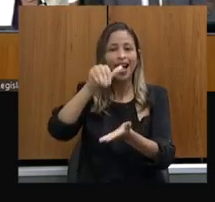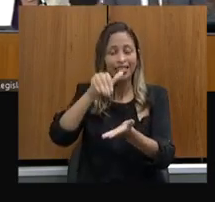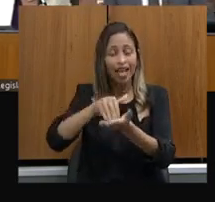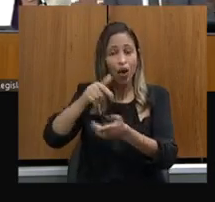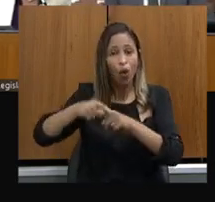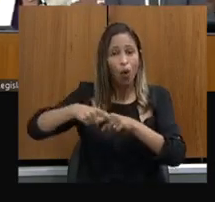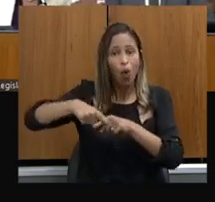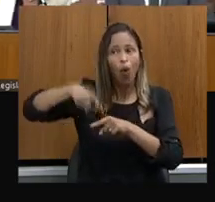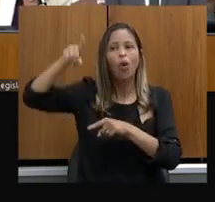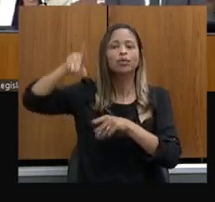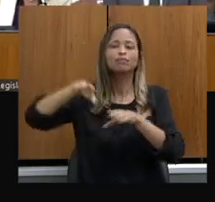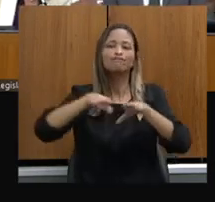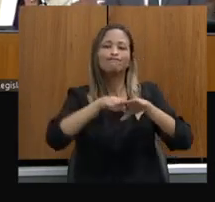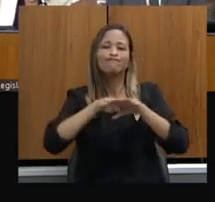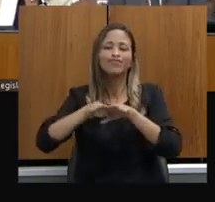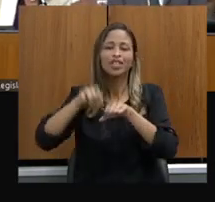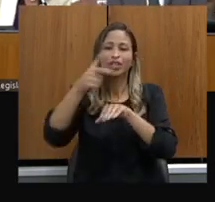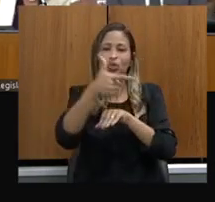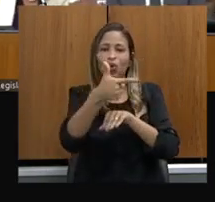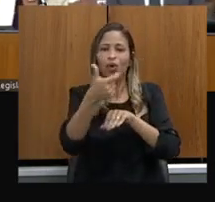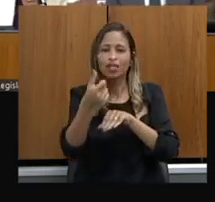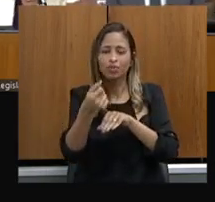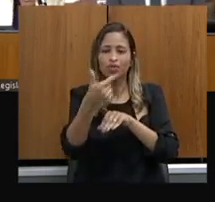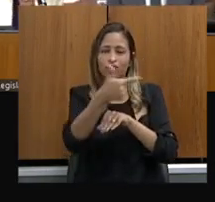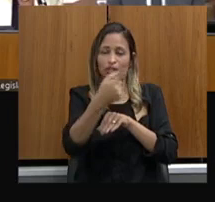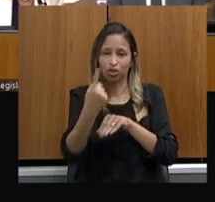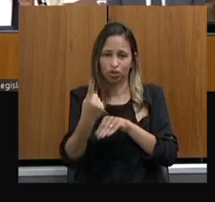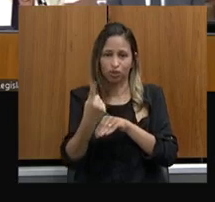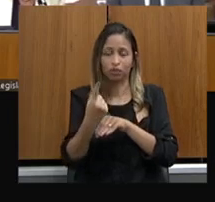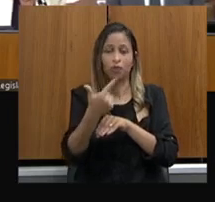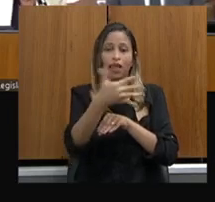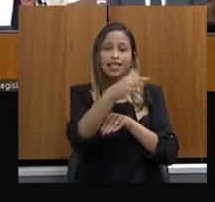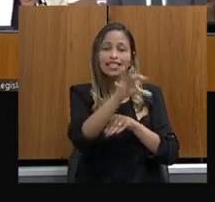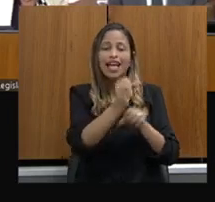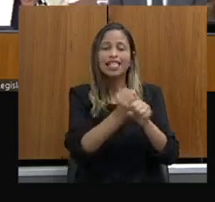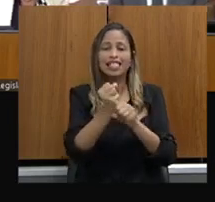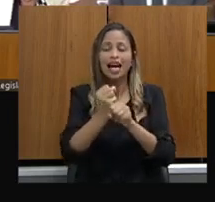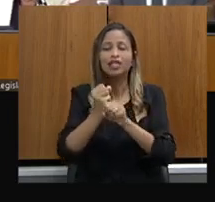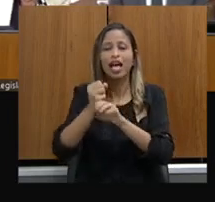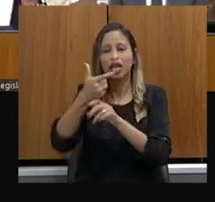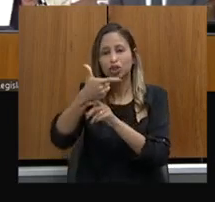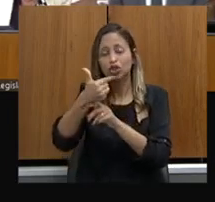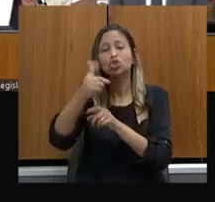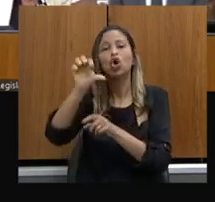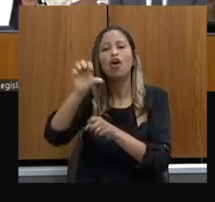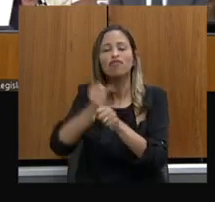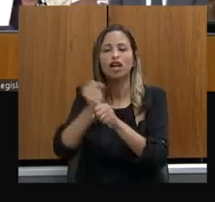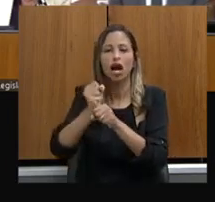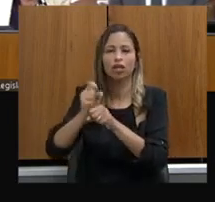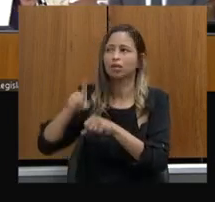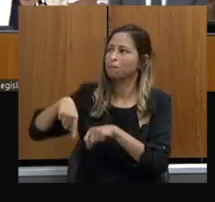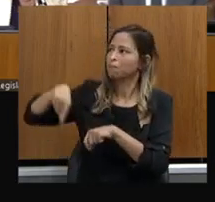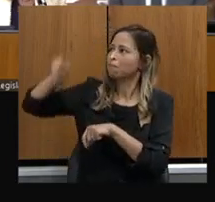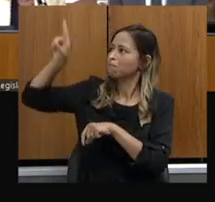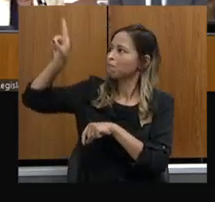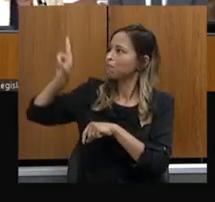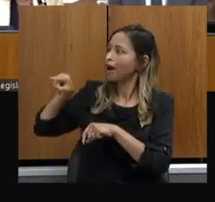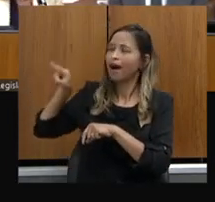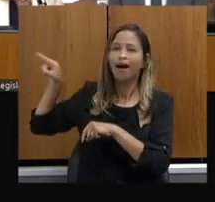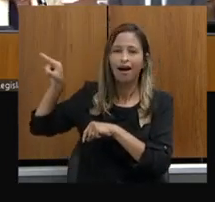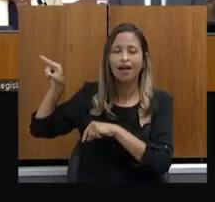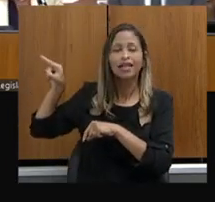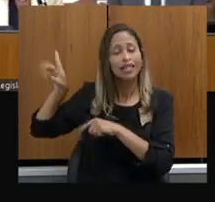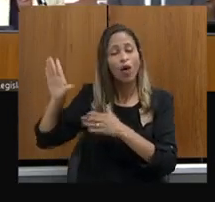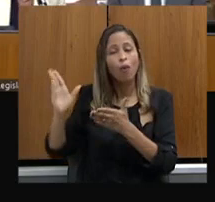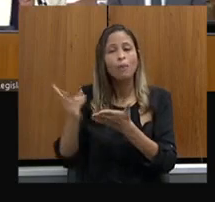novamente o equilíbrio no ano de 2021 Então tinha falado em 10 anos era desde 2012 9 anos em que o estado estava em situação